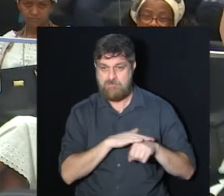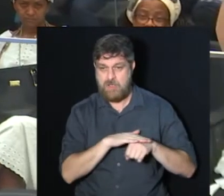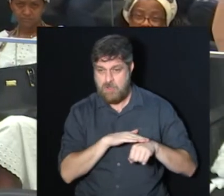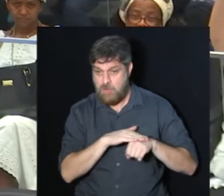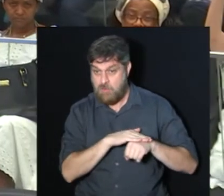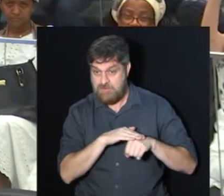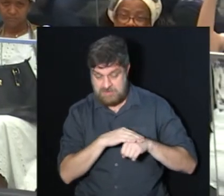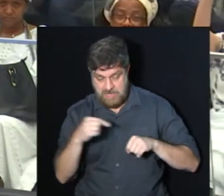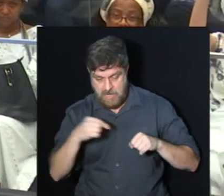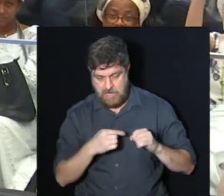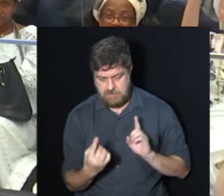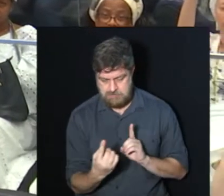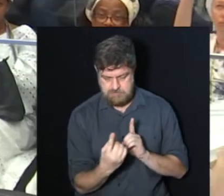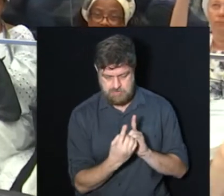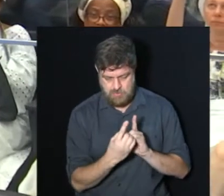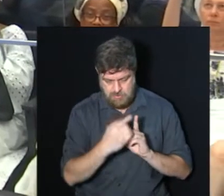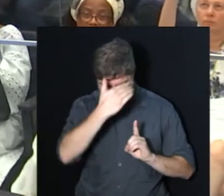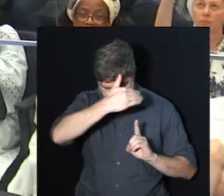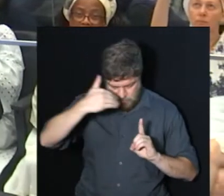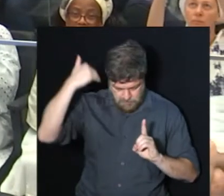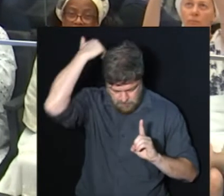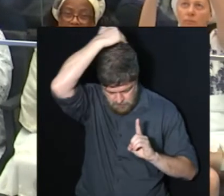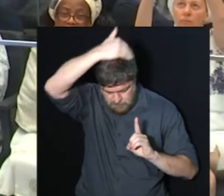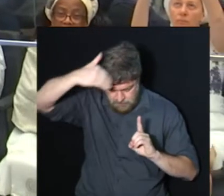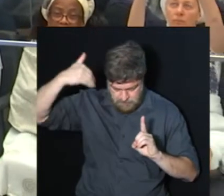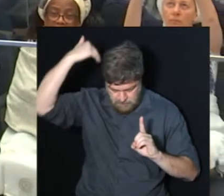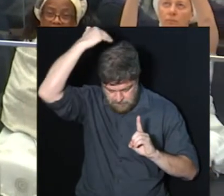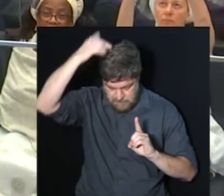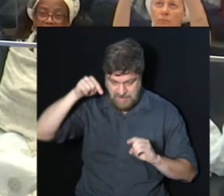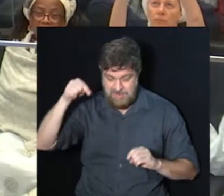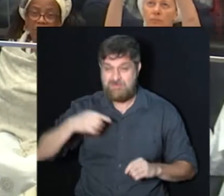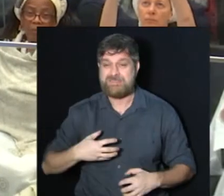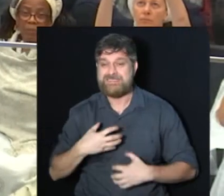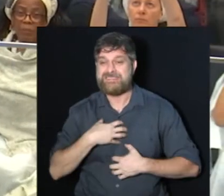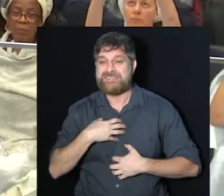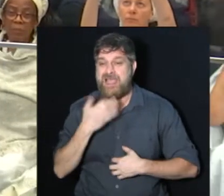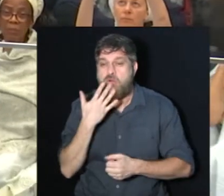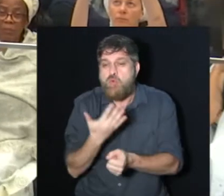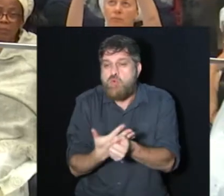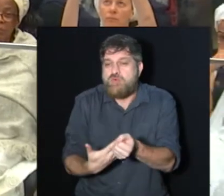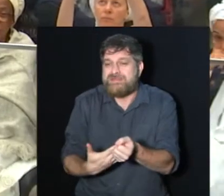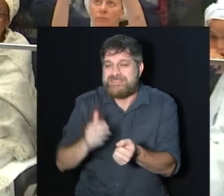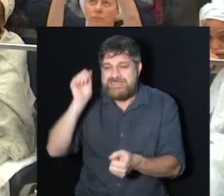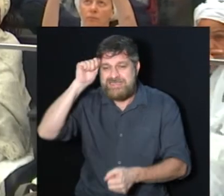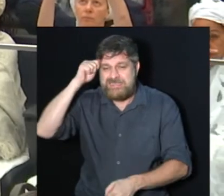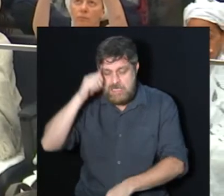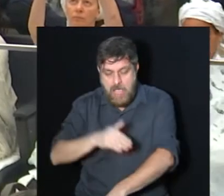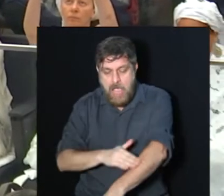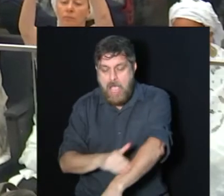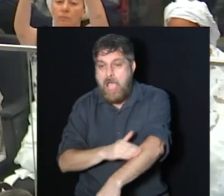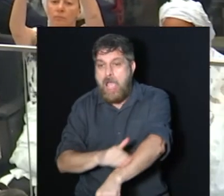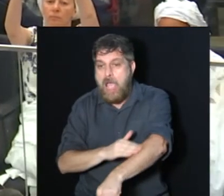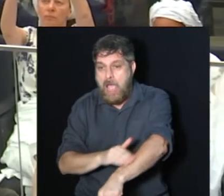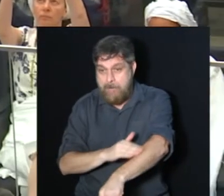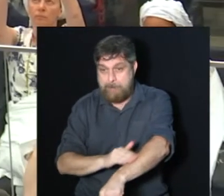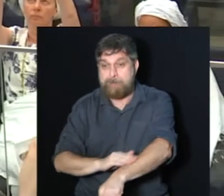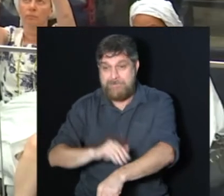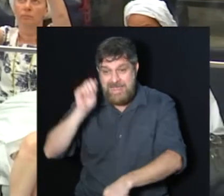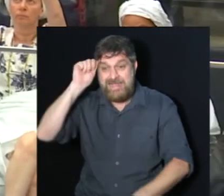saravá, você vai estar com sangue negro, com pele negra vestida na pele